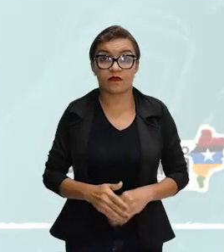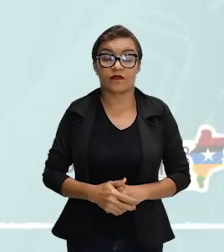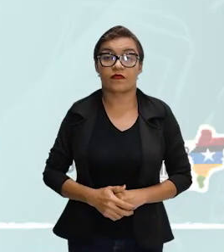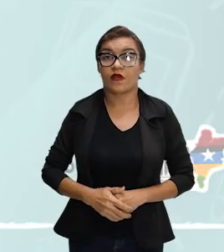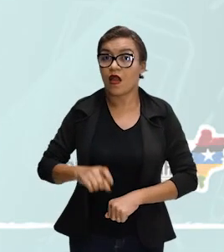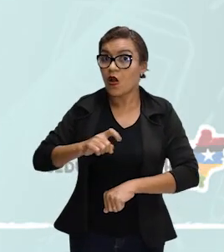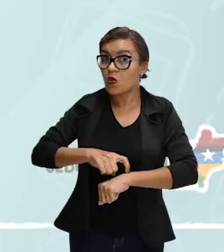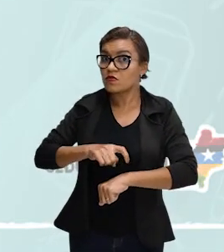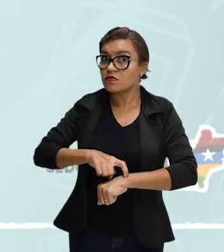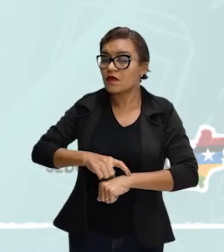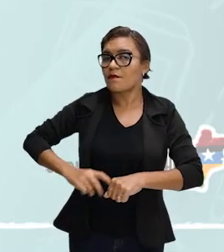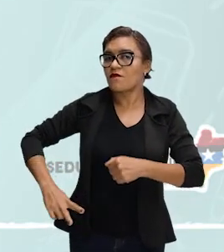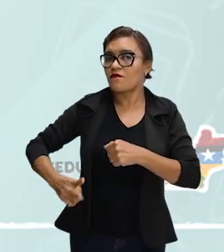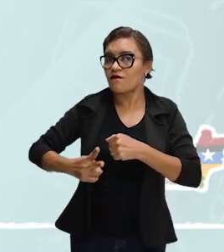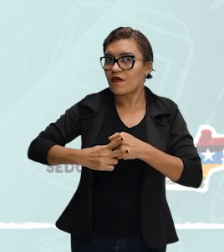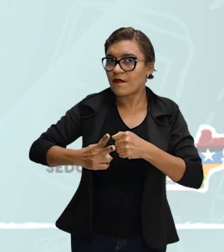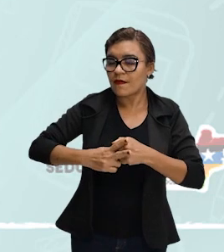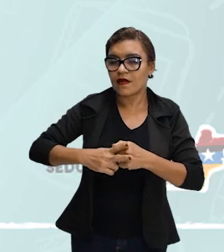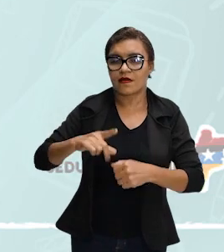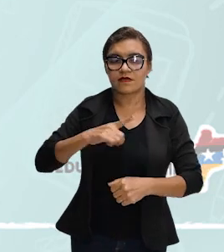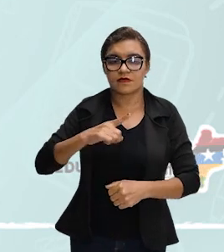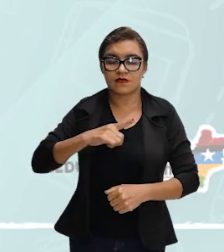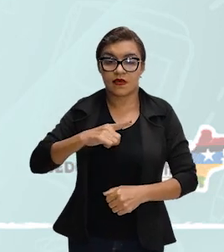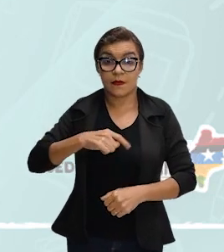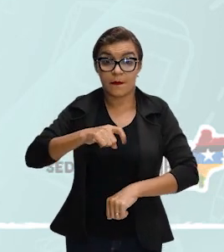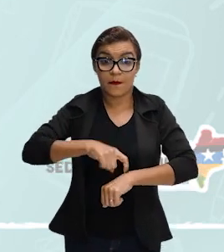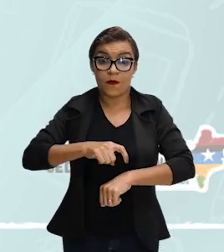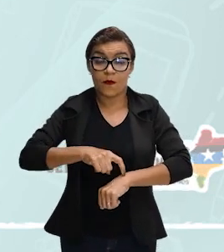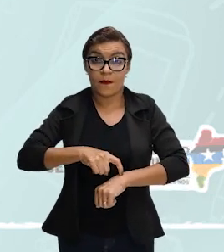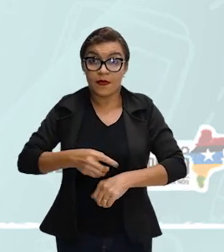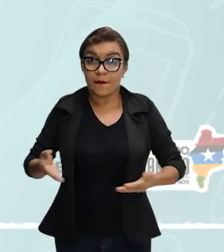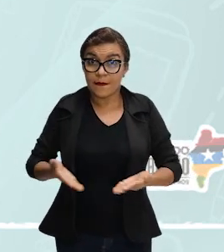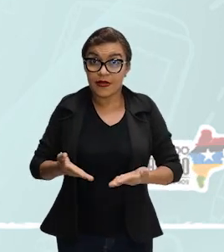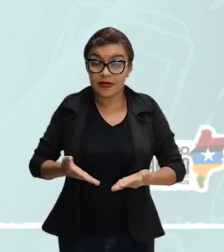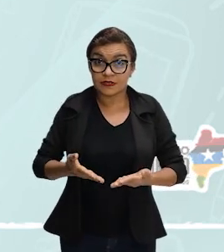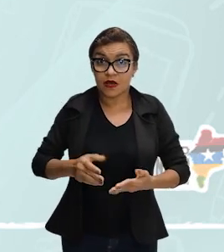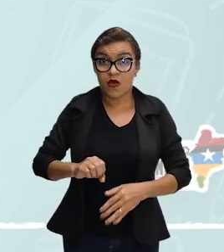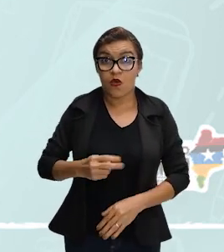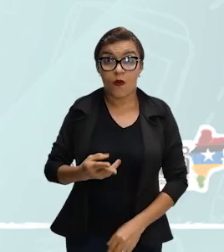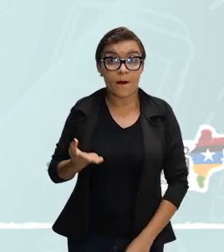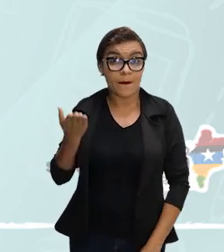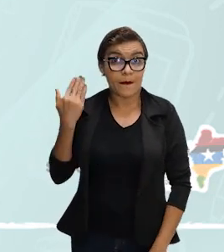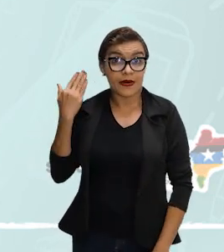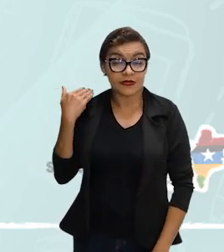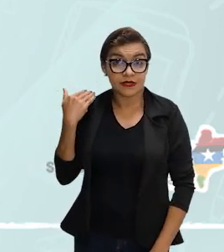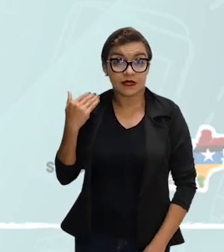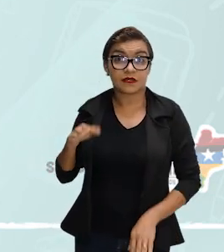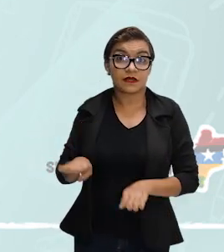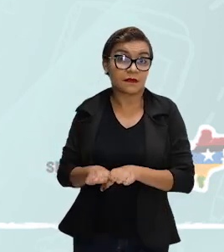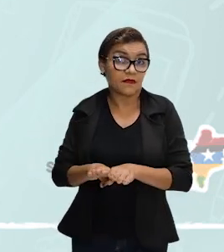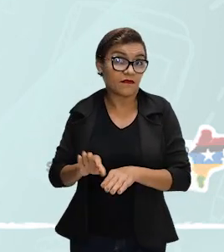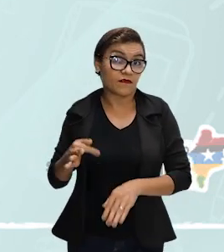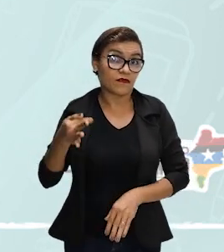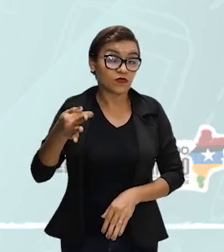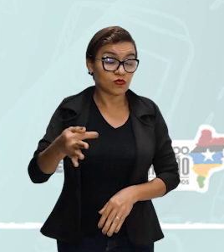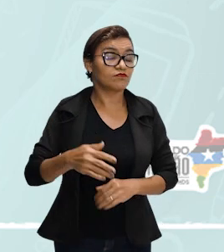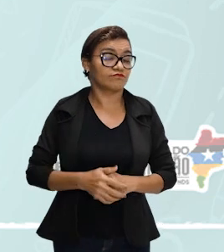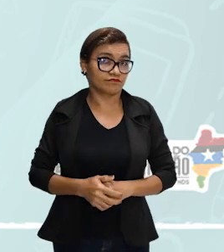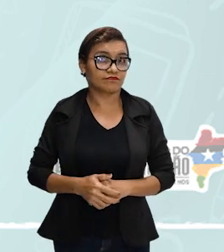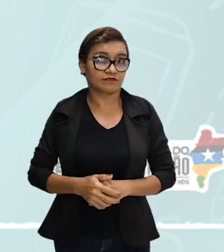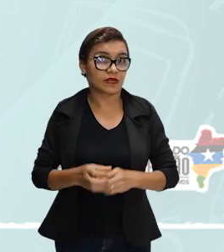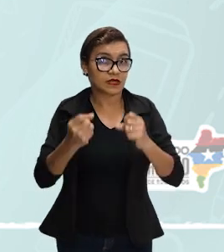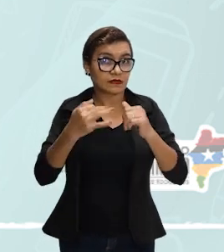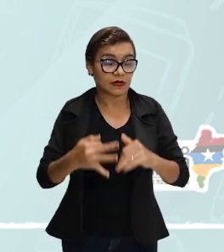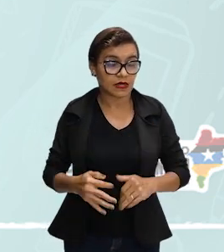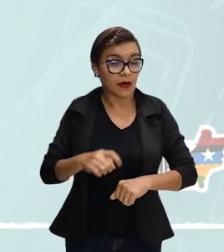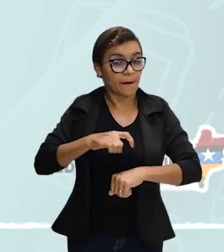verbal sitúa la acción en el presente, en el pasado ou en el futuro. Então, o tempo verbal situa a